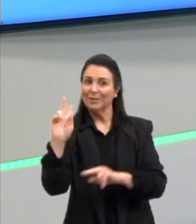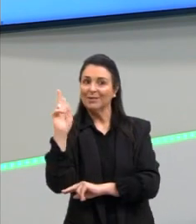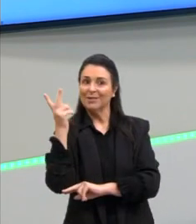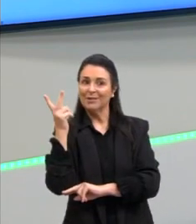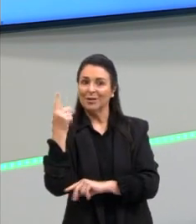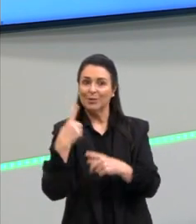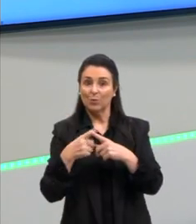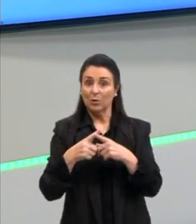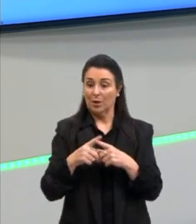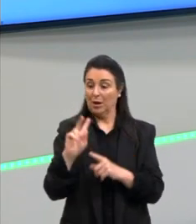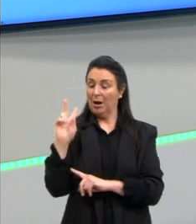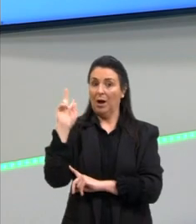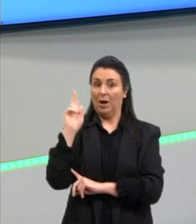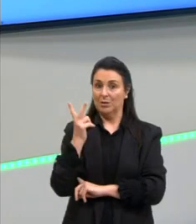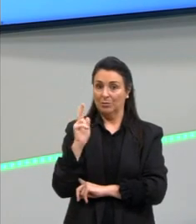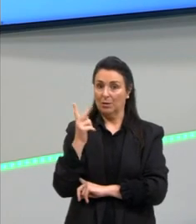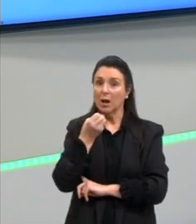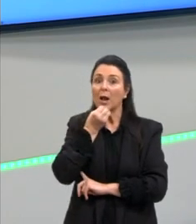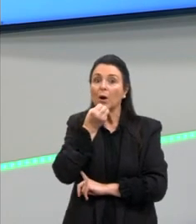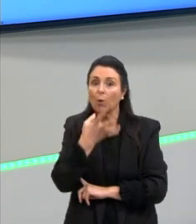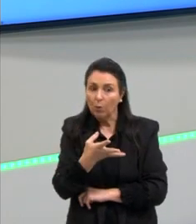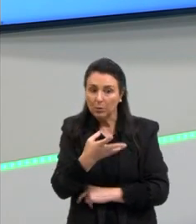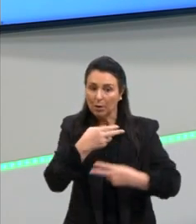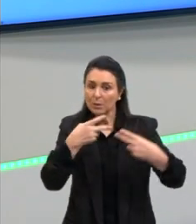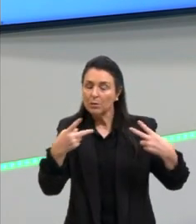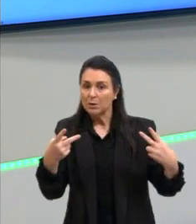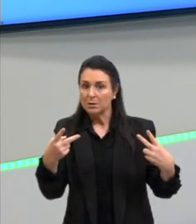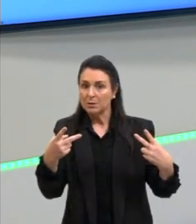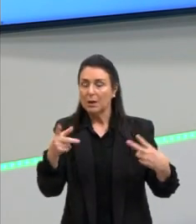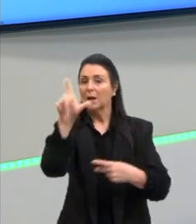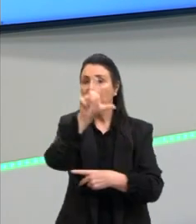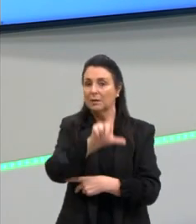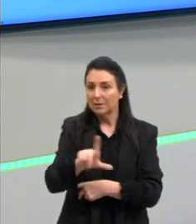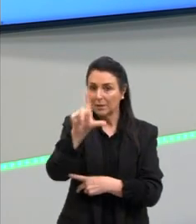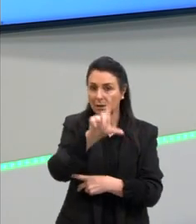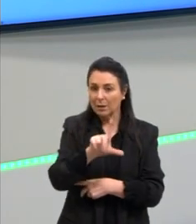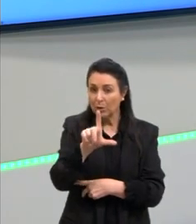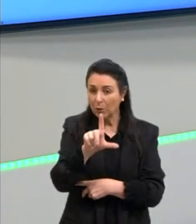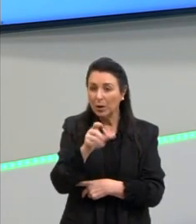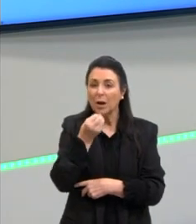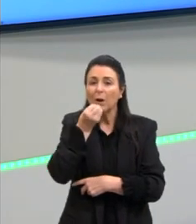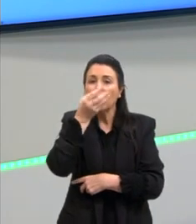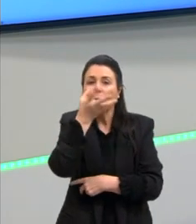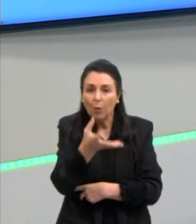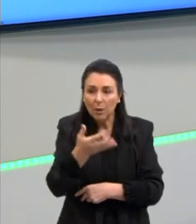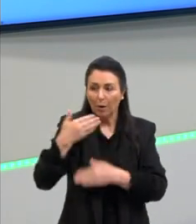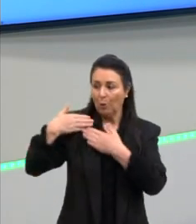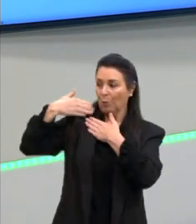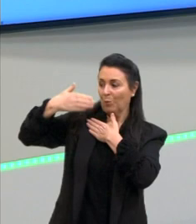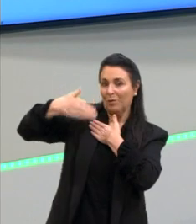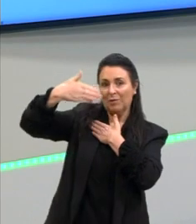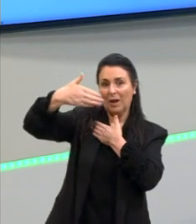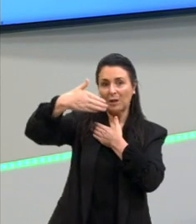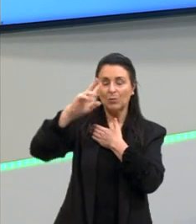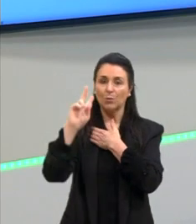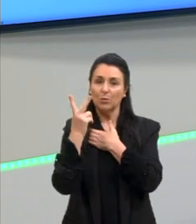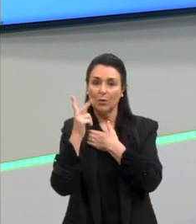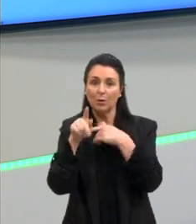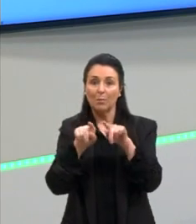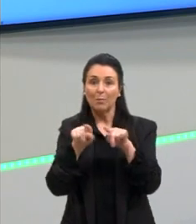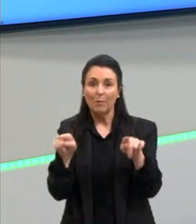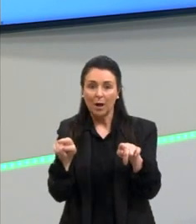porque a história ela conta os fatos históricos a literatura ela conta o processo histórico Mas ela tá ali também